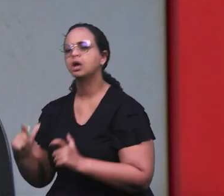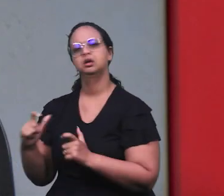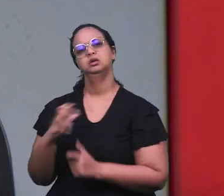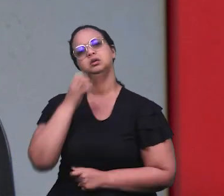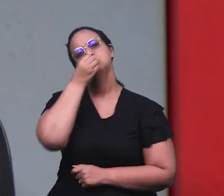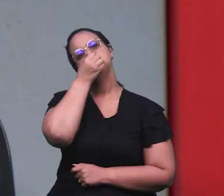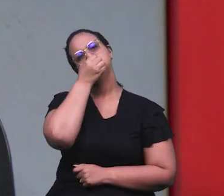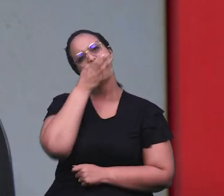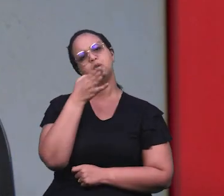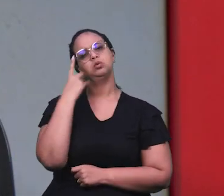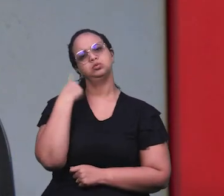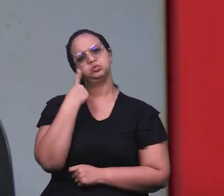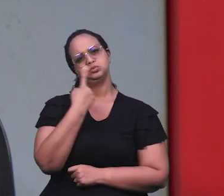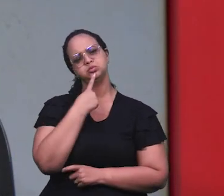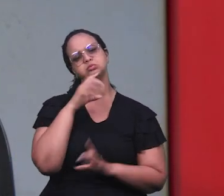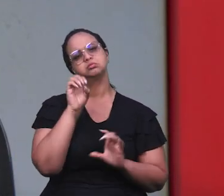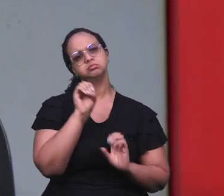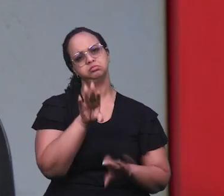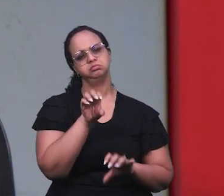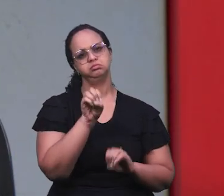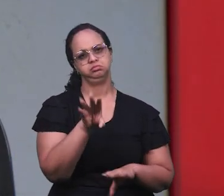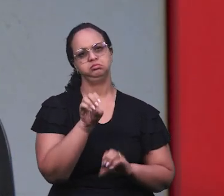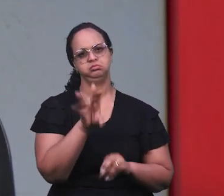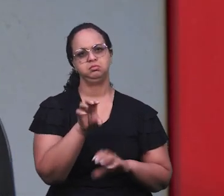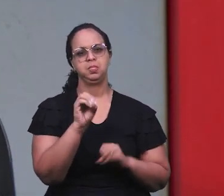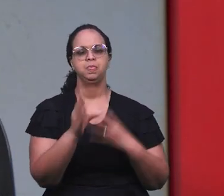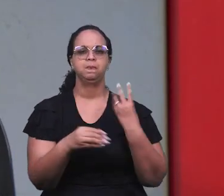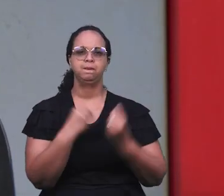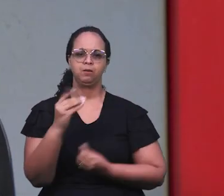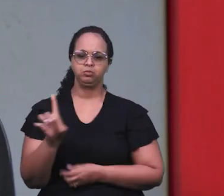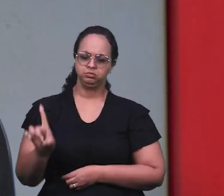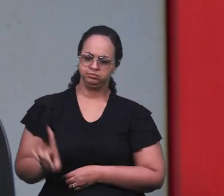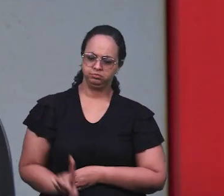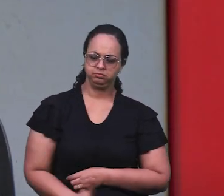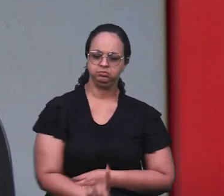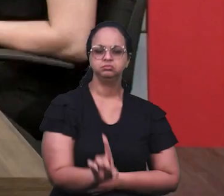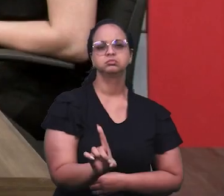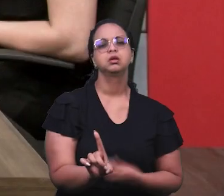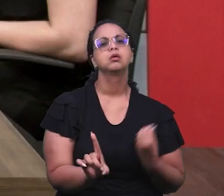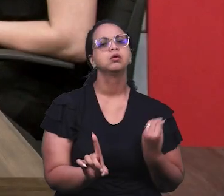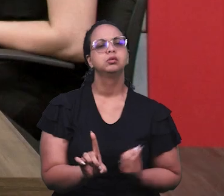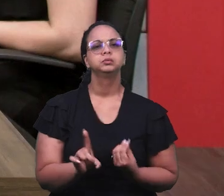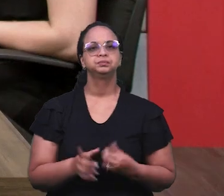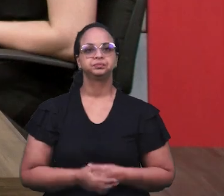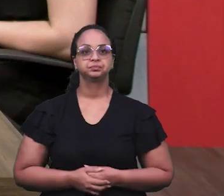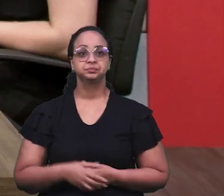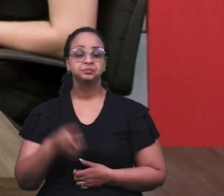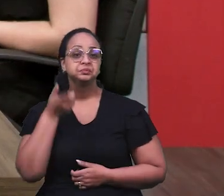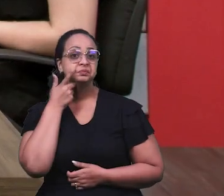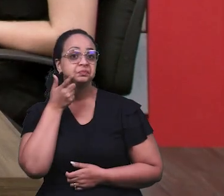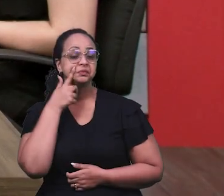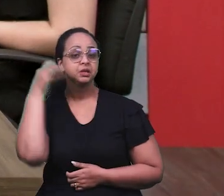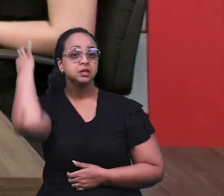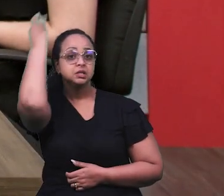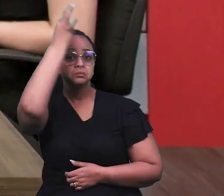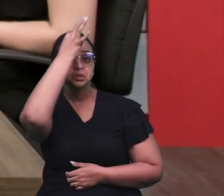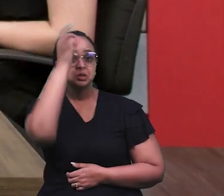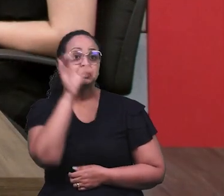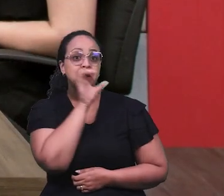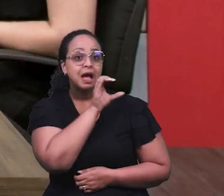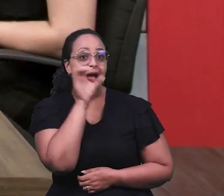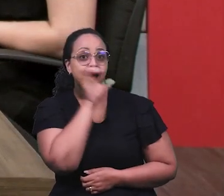Então é bom de que o surdo seja instruído, né, ao entrar, ao passar. Sim, você vê a pressa que o Espírito Santo